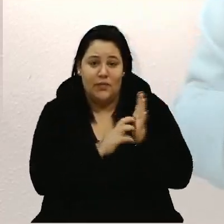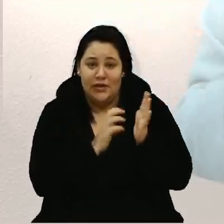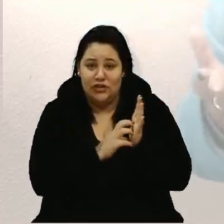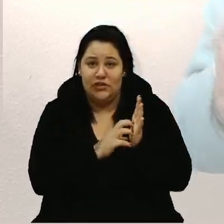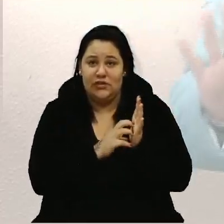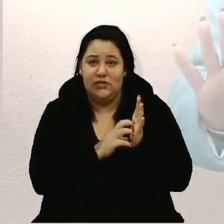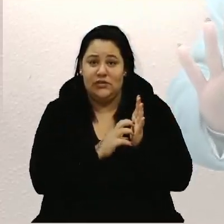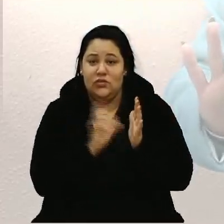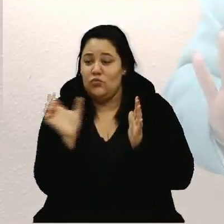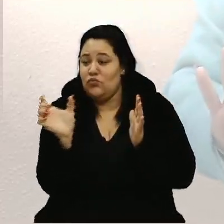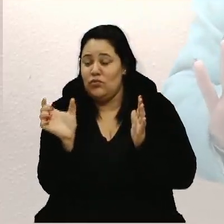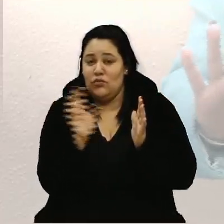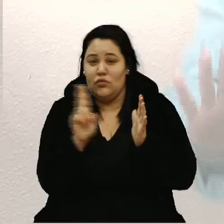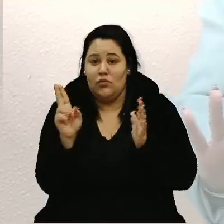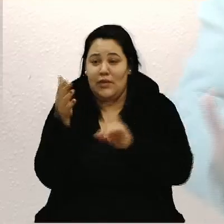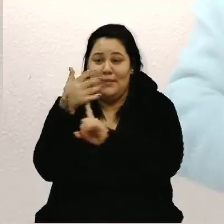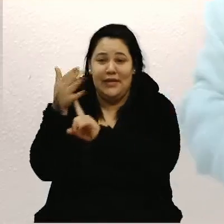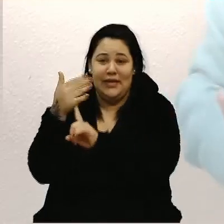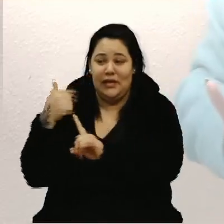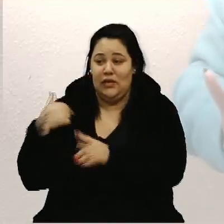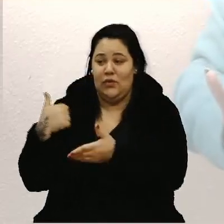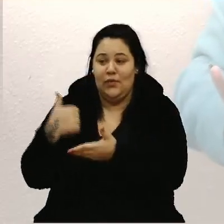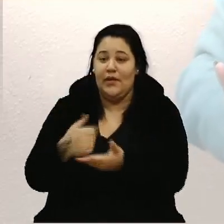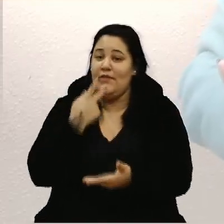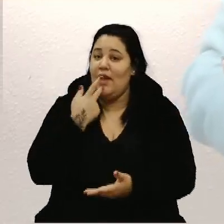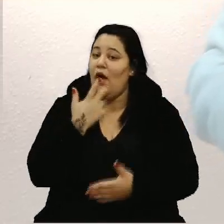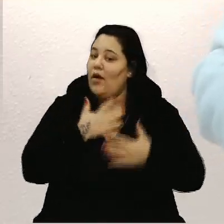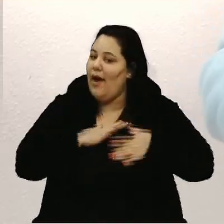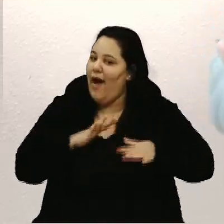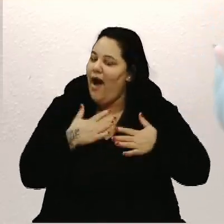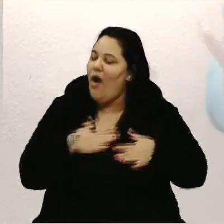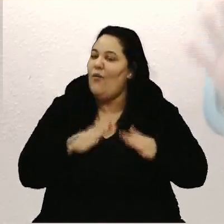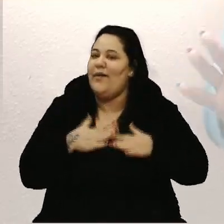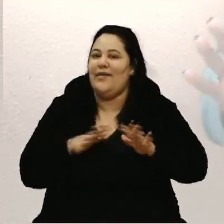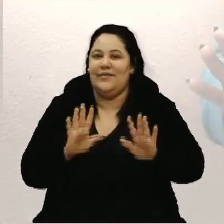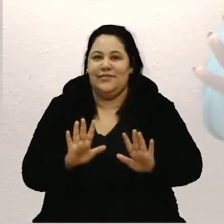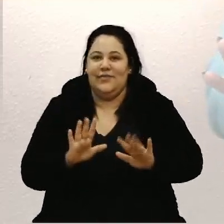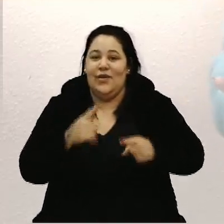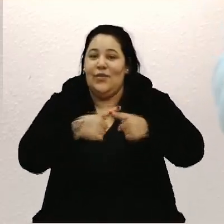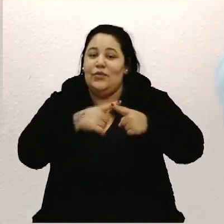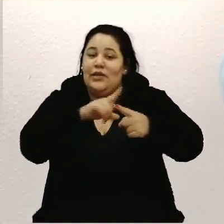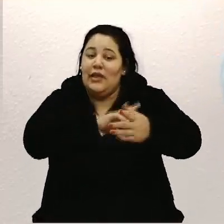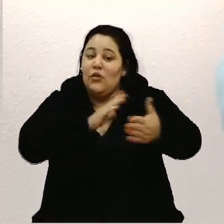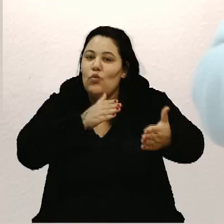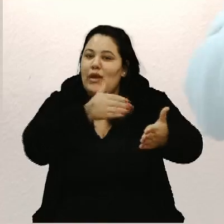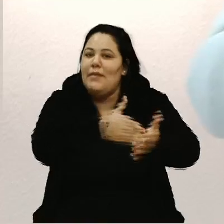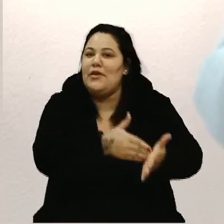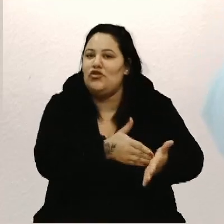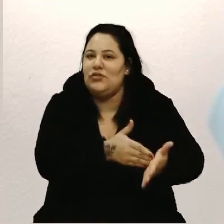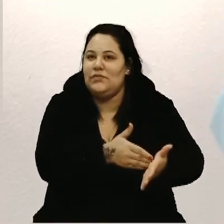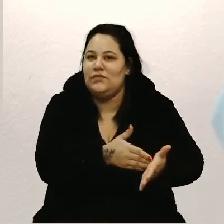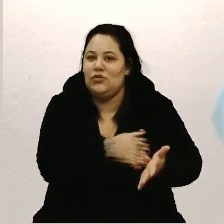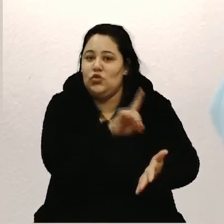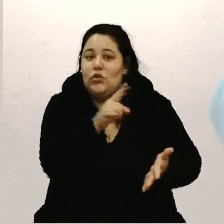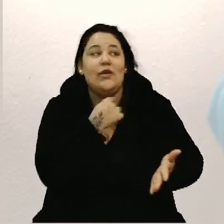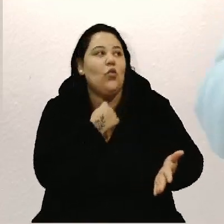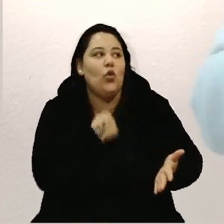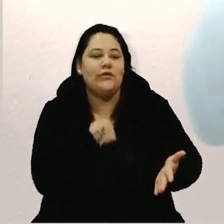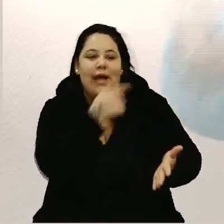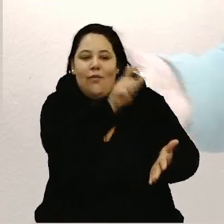nome da nossa bandeira, de dizer, olha, vai devagarinho, né? Porque tem um limite entre tu não gostar de